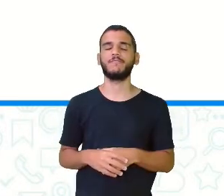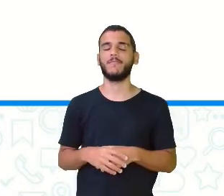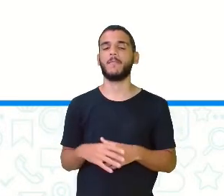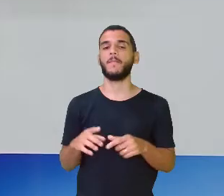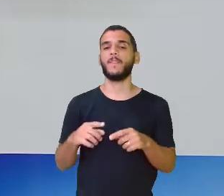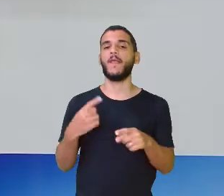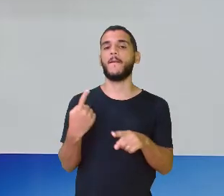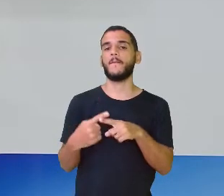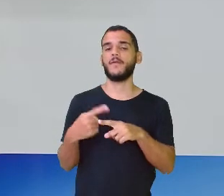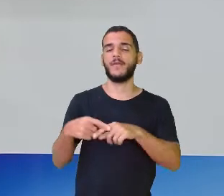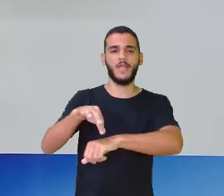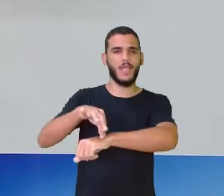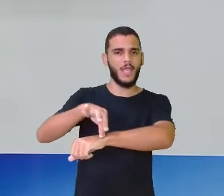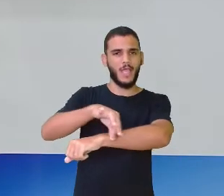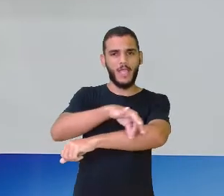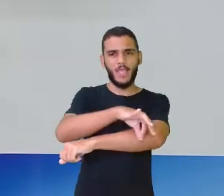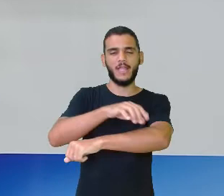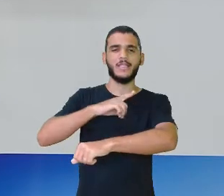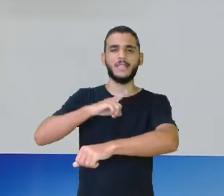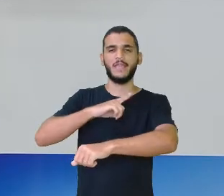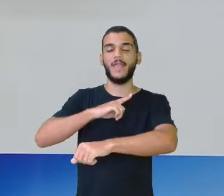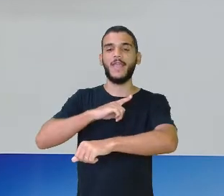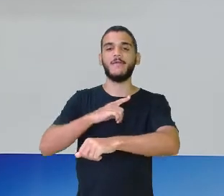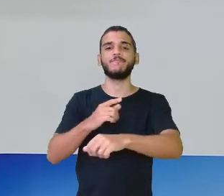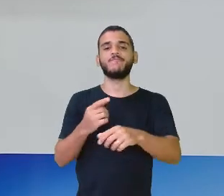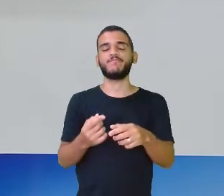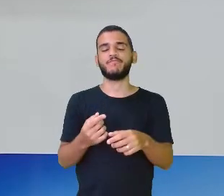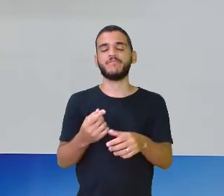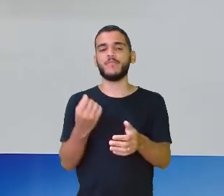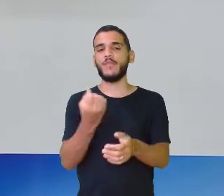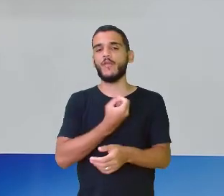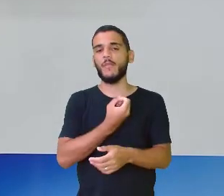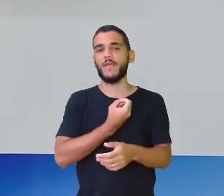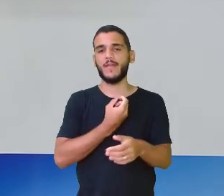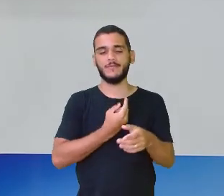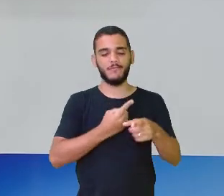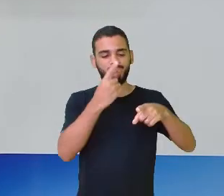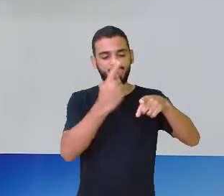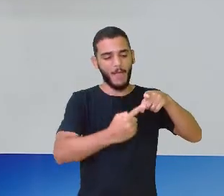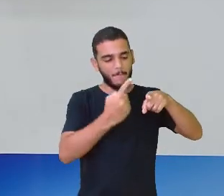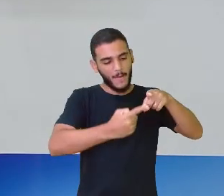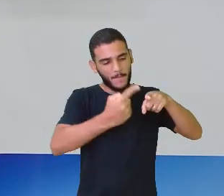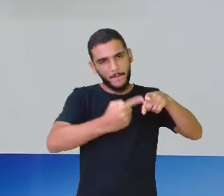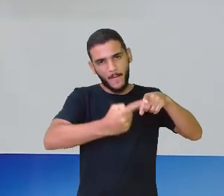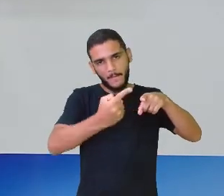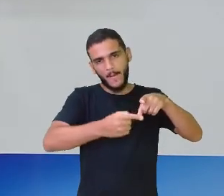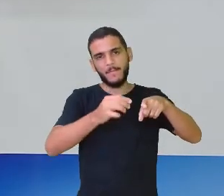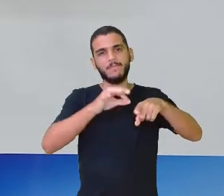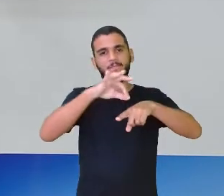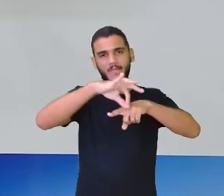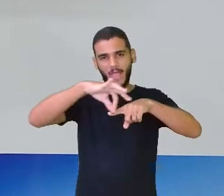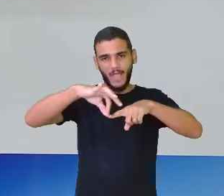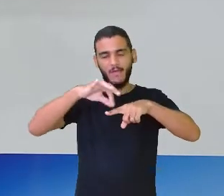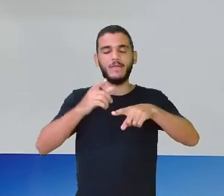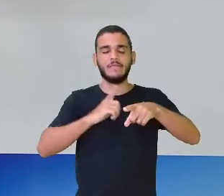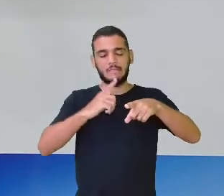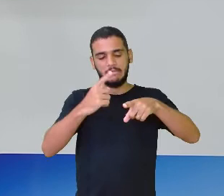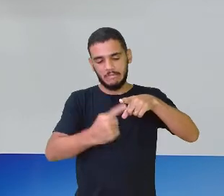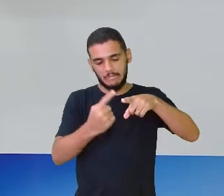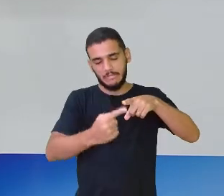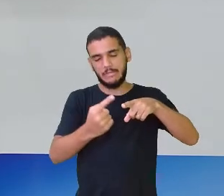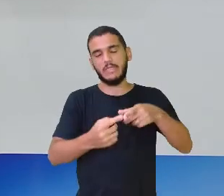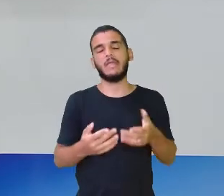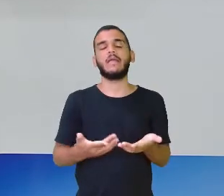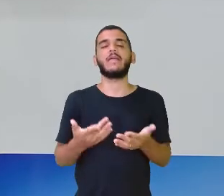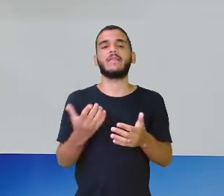tem retinha, né? Com ângulo, a gente marca a partir dos pontinhos. Eu tenho a minha base e dependendo do meu